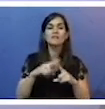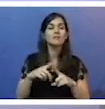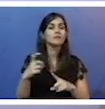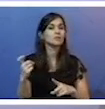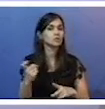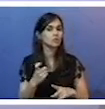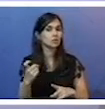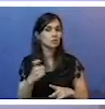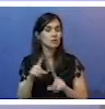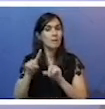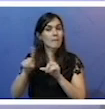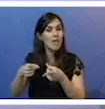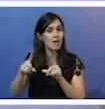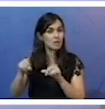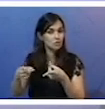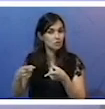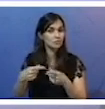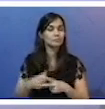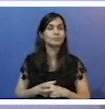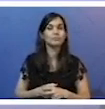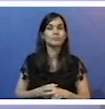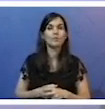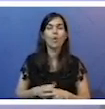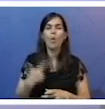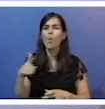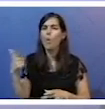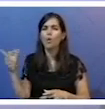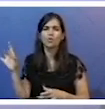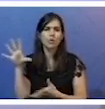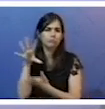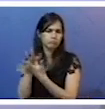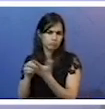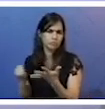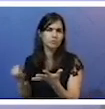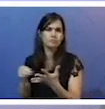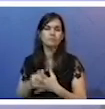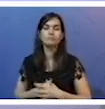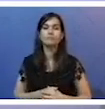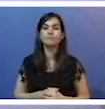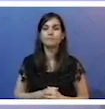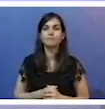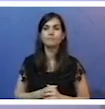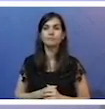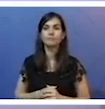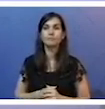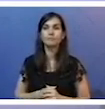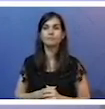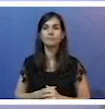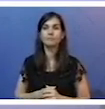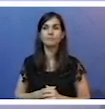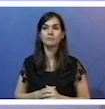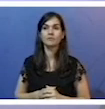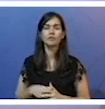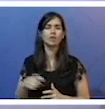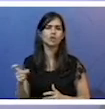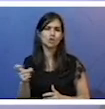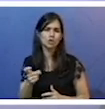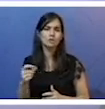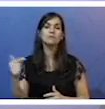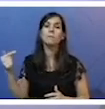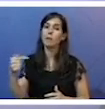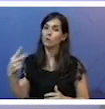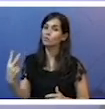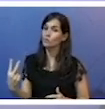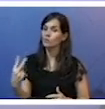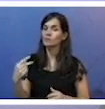vezes menos dois dentro do parênteses o resto é só copiei no lugar do X coloquei menos dois aquelas também então